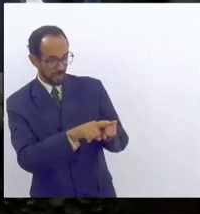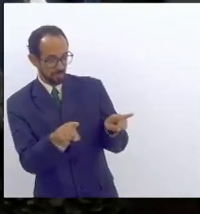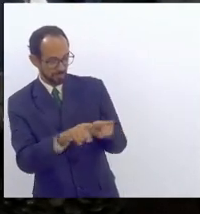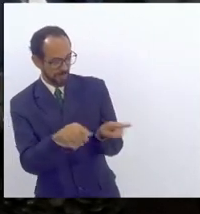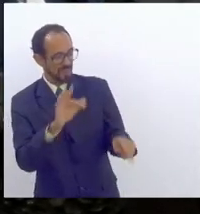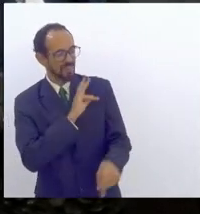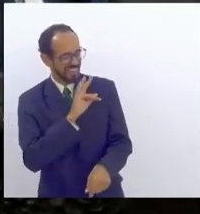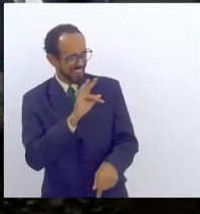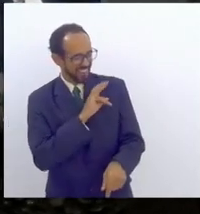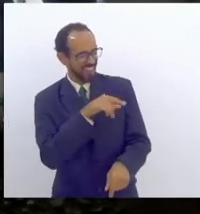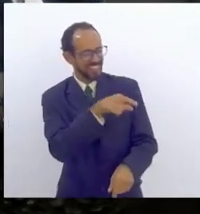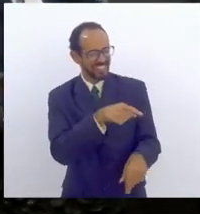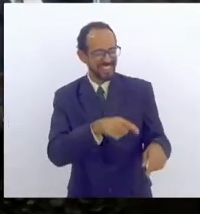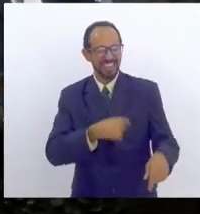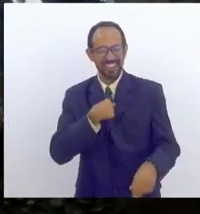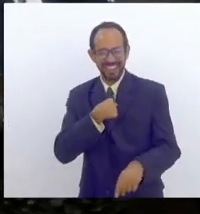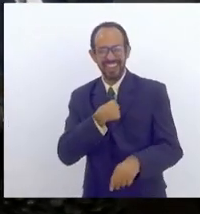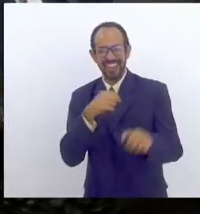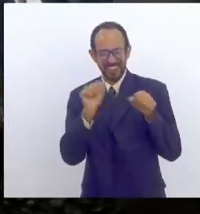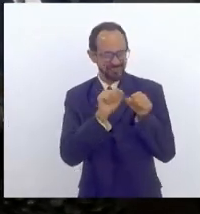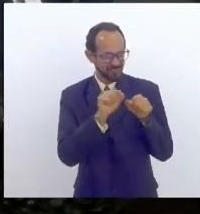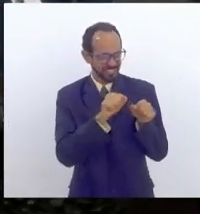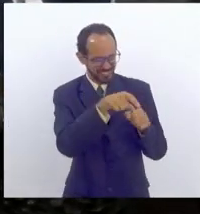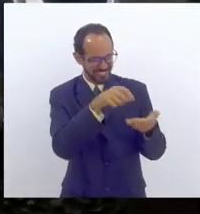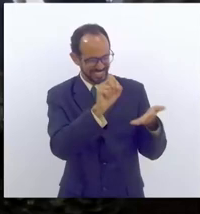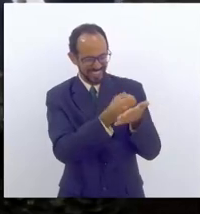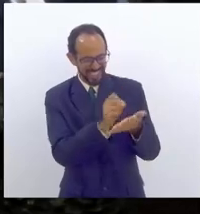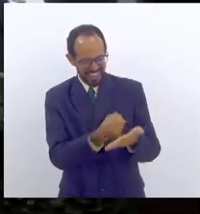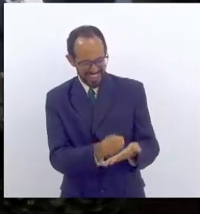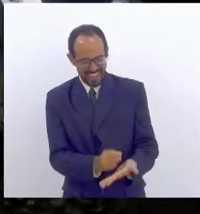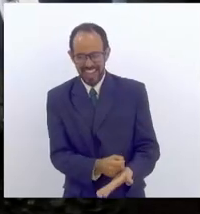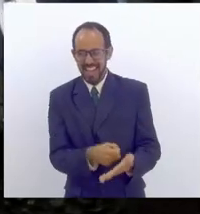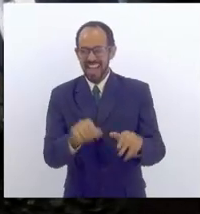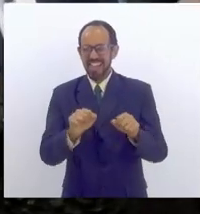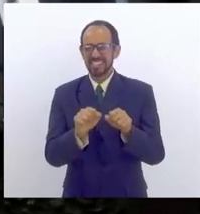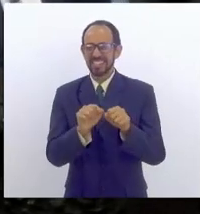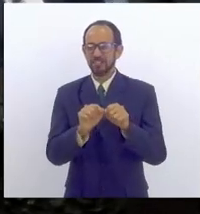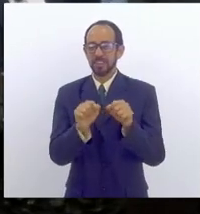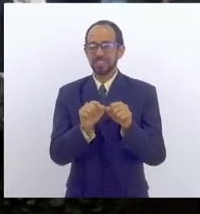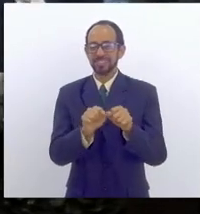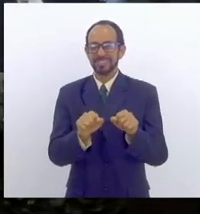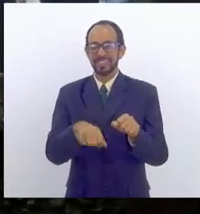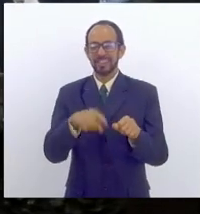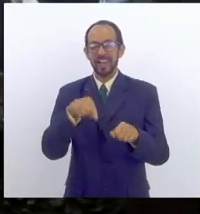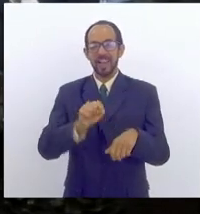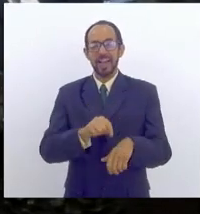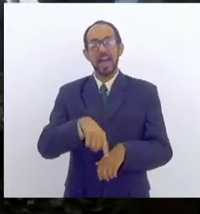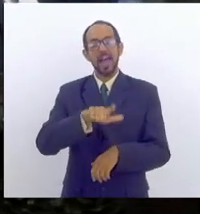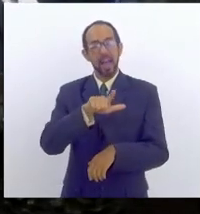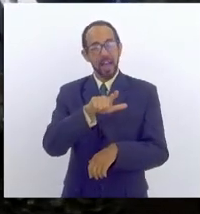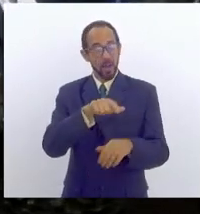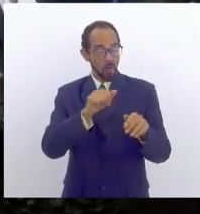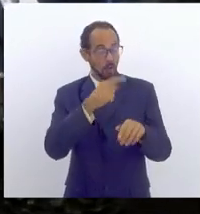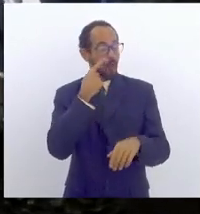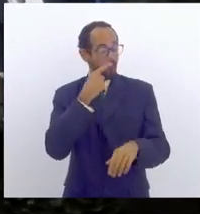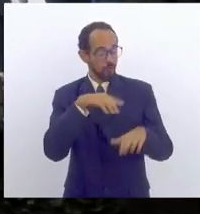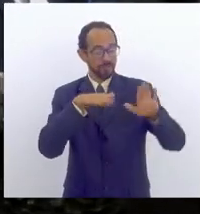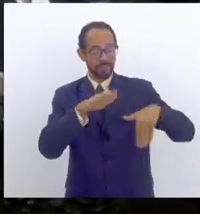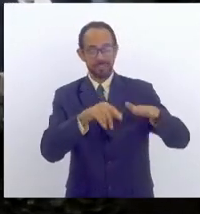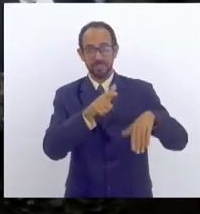aqui. Estava me lembrando uma lei que eu fiz de prevenção da LER, da lesão de esforço repetitivo. Eu